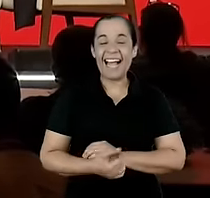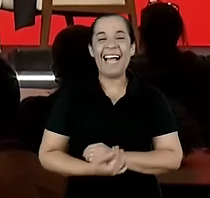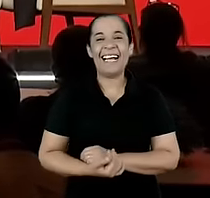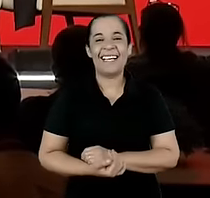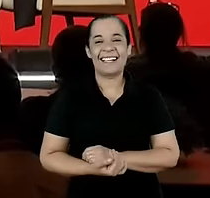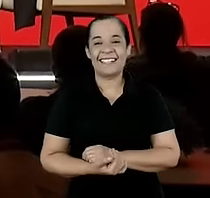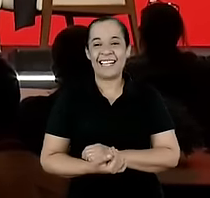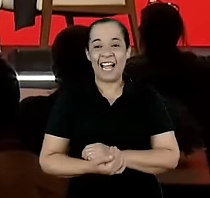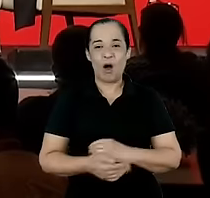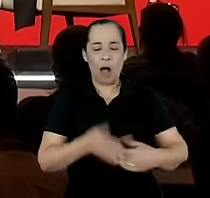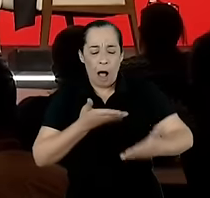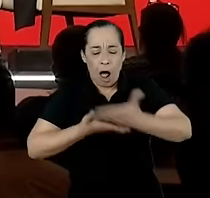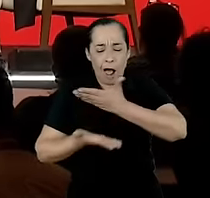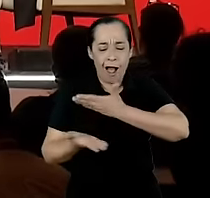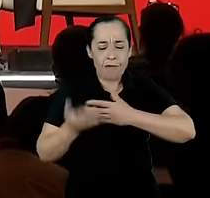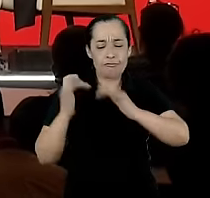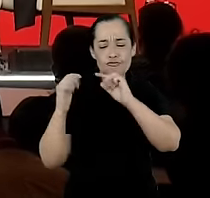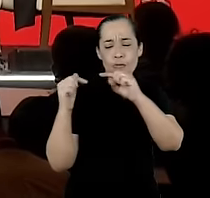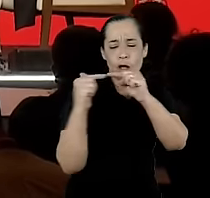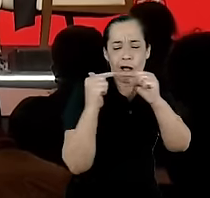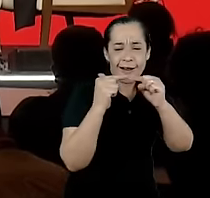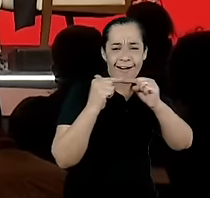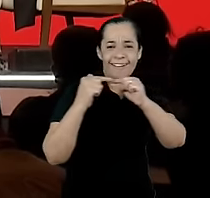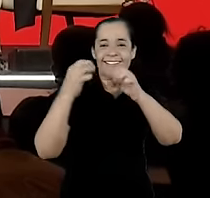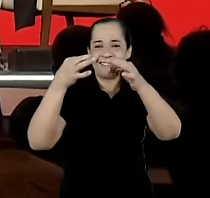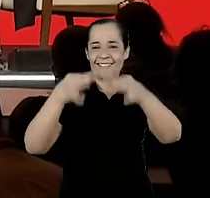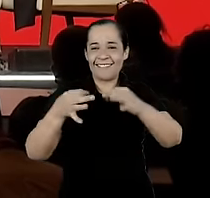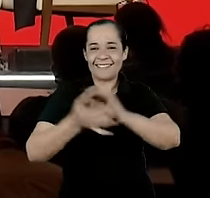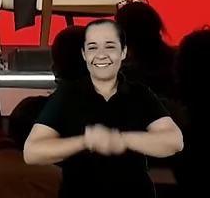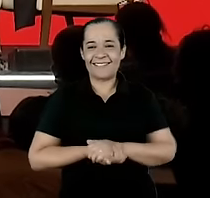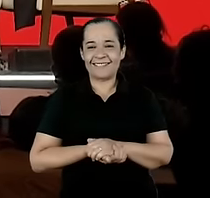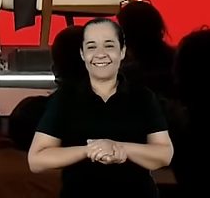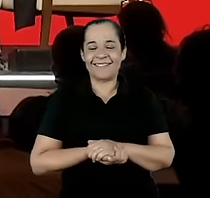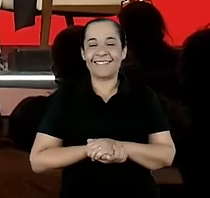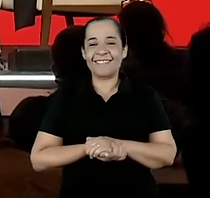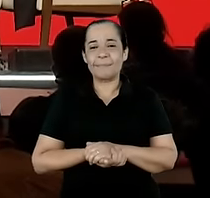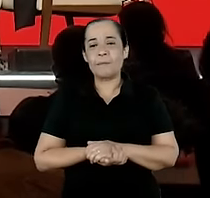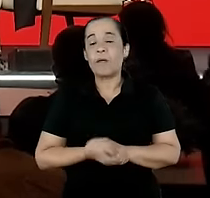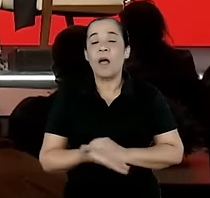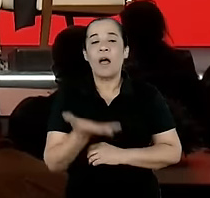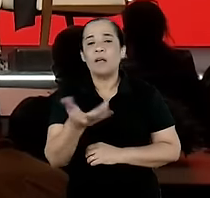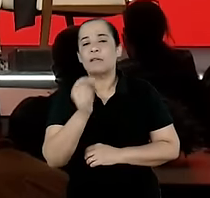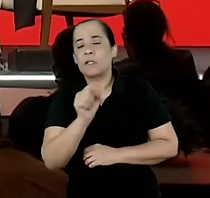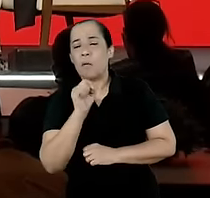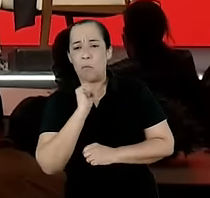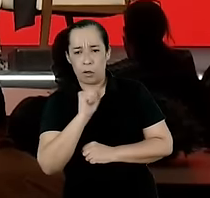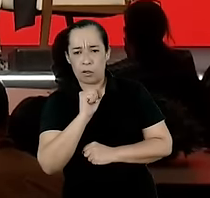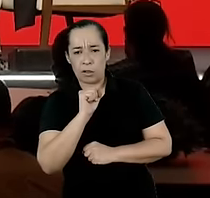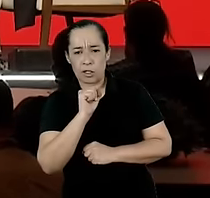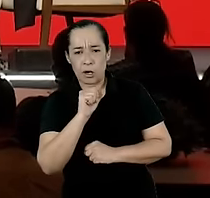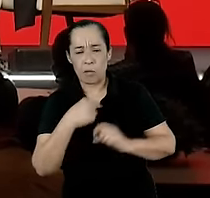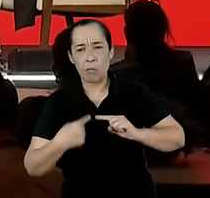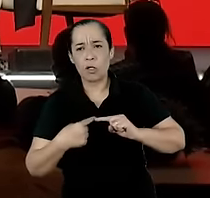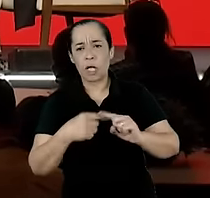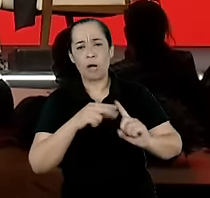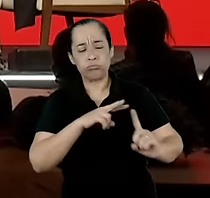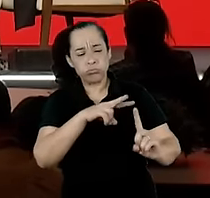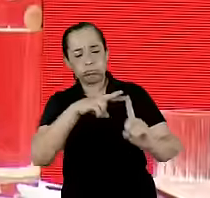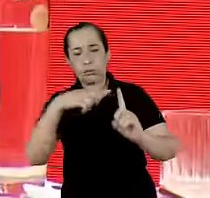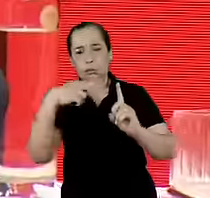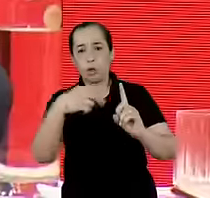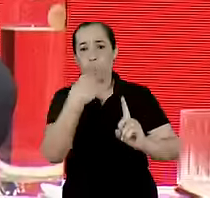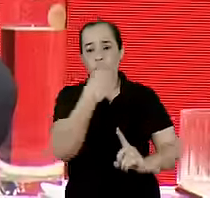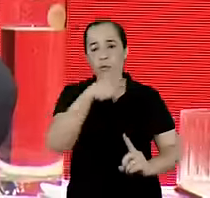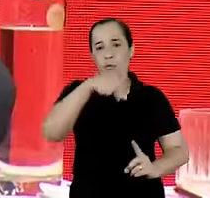sinergia Total eh eh acho que a ideia aqui eh eh João você puder eh dar um Panorama eh 175 entrou em vigor